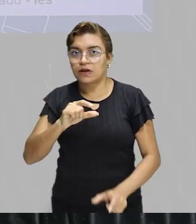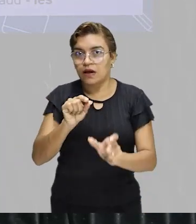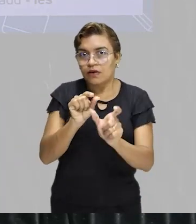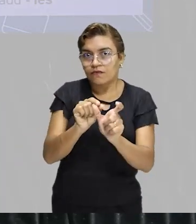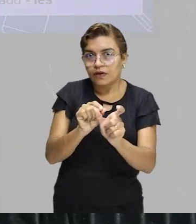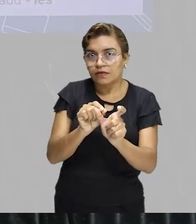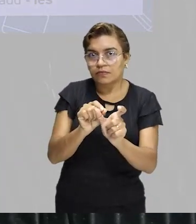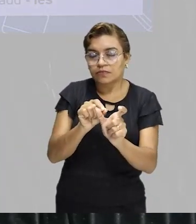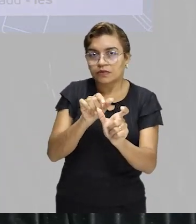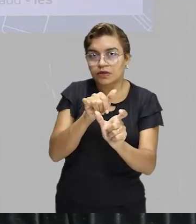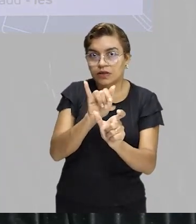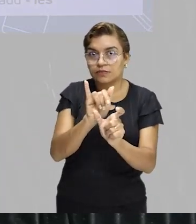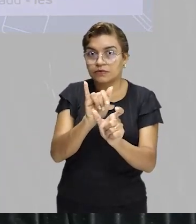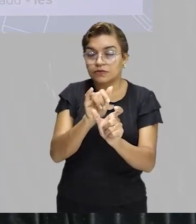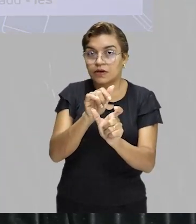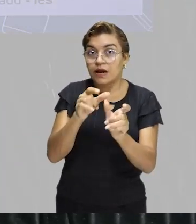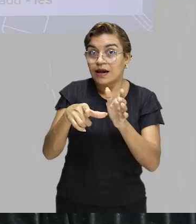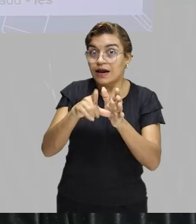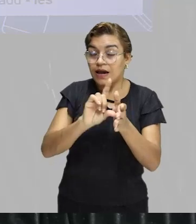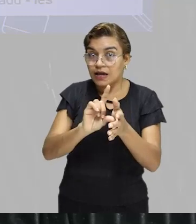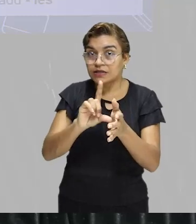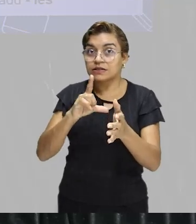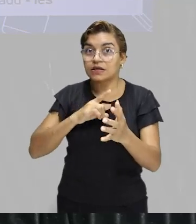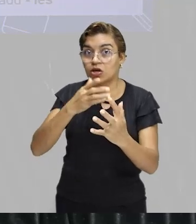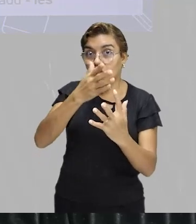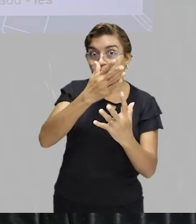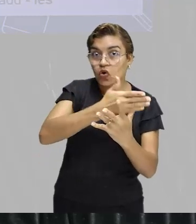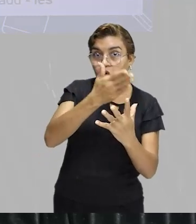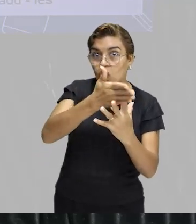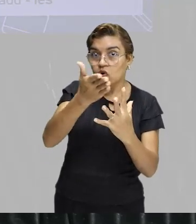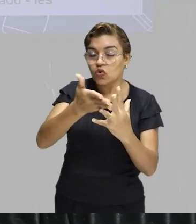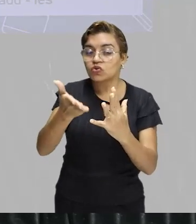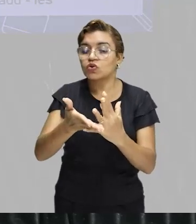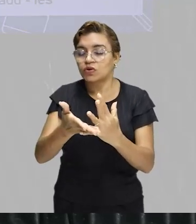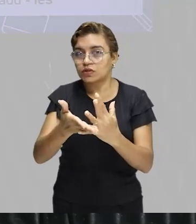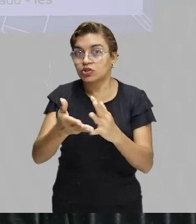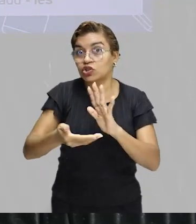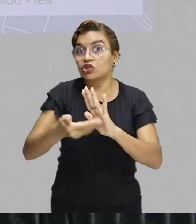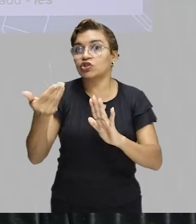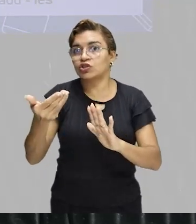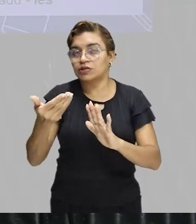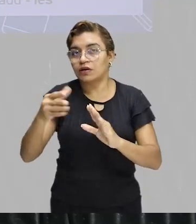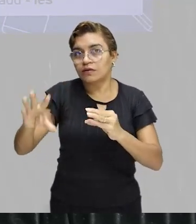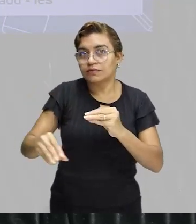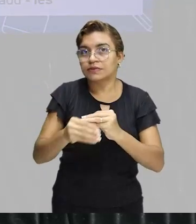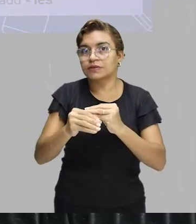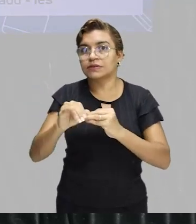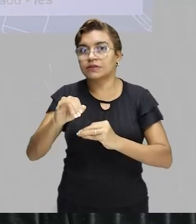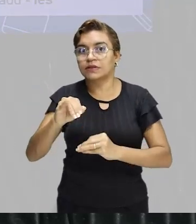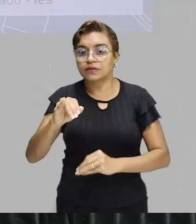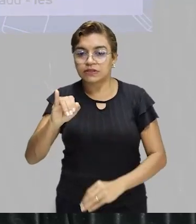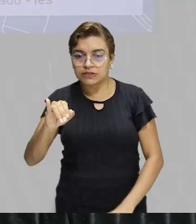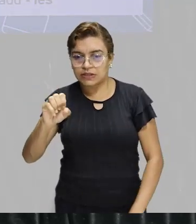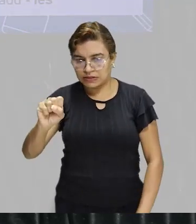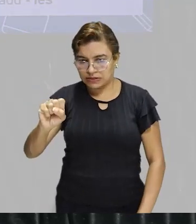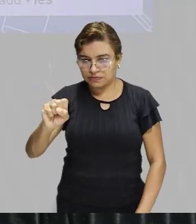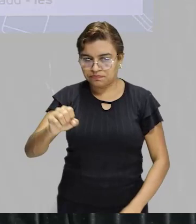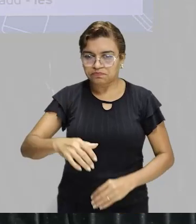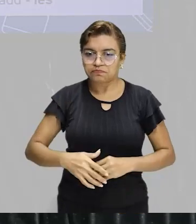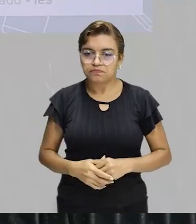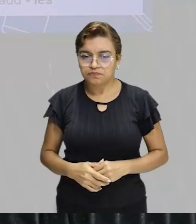dele vem uma consoante. Tira esse Y e coloca IES, tá? Então, olha a diferença